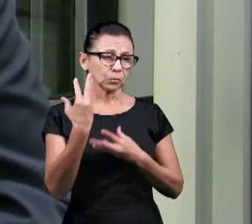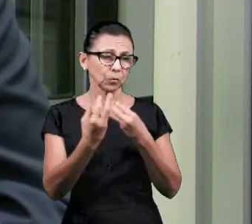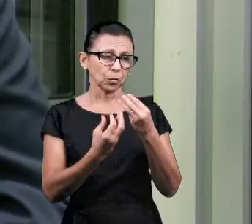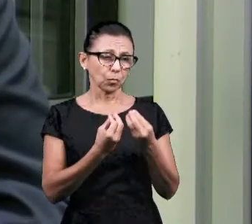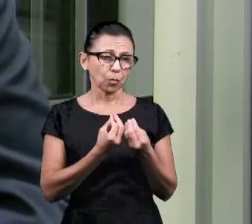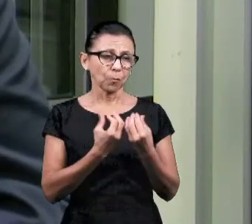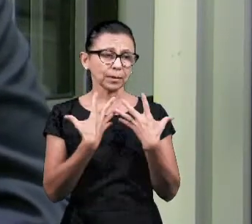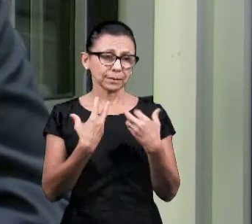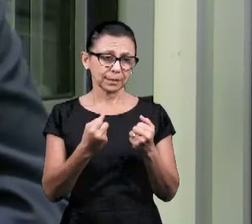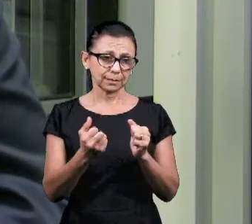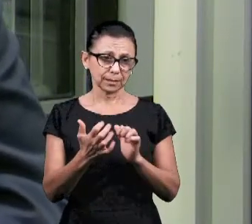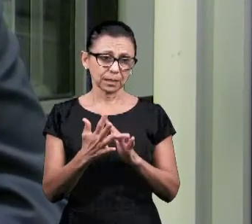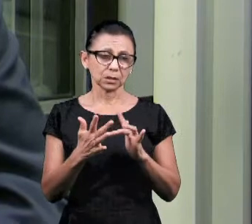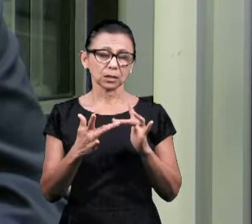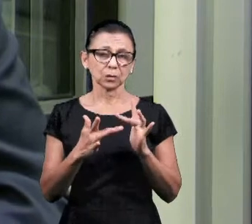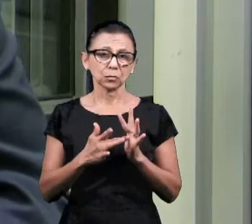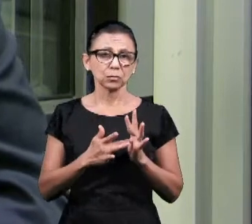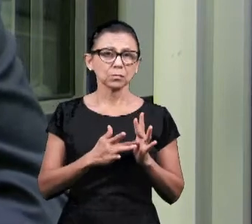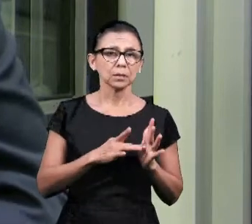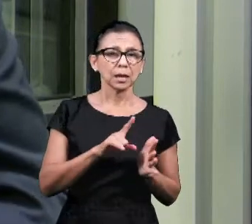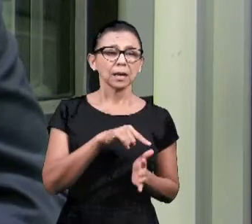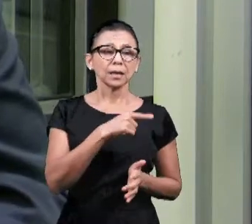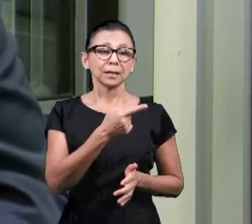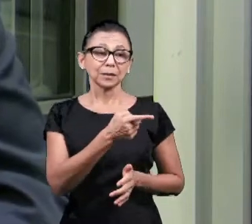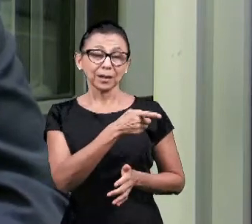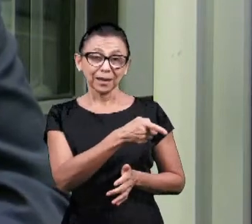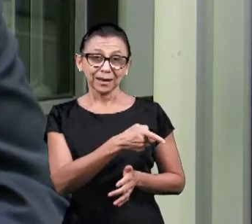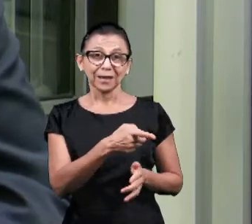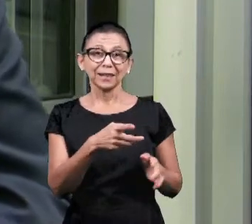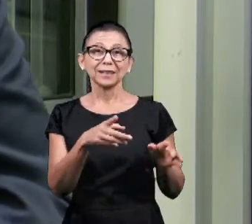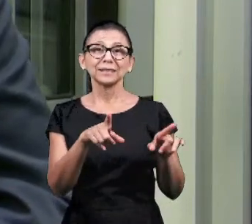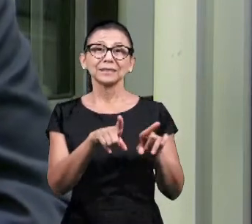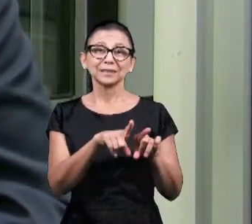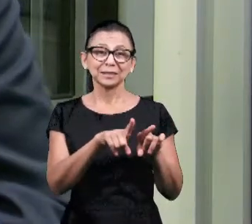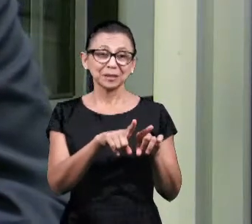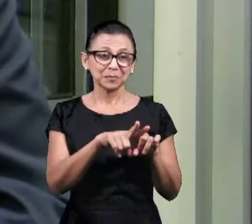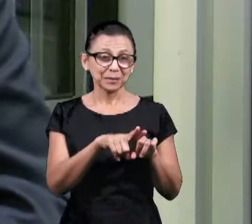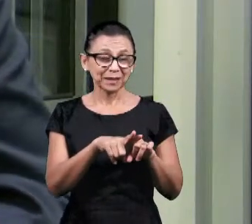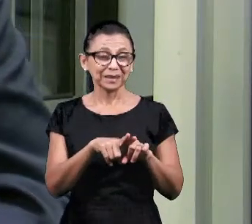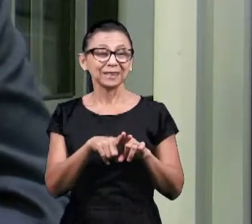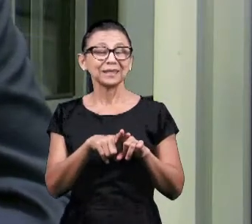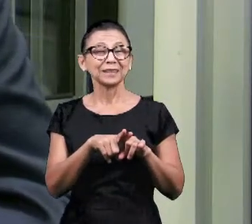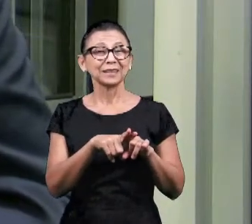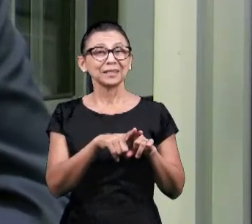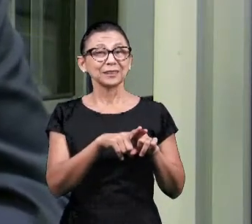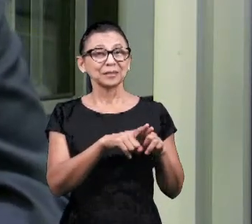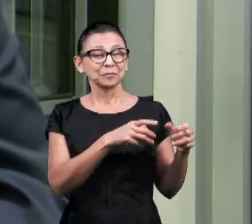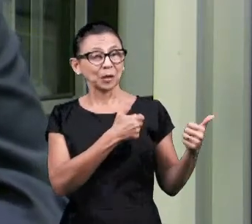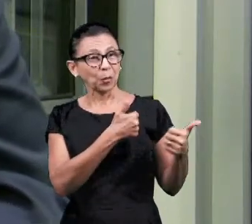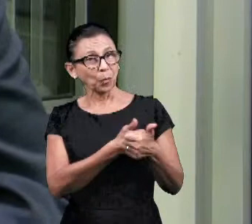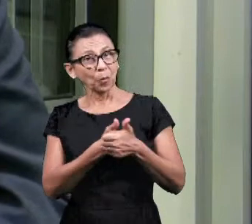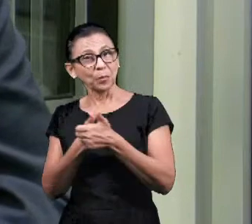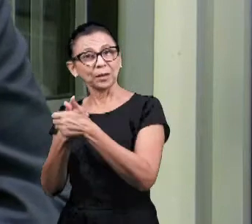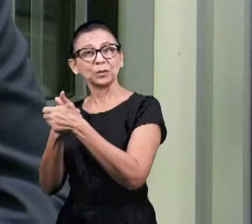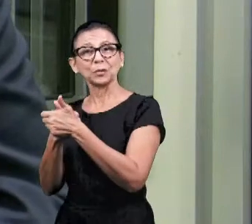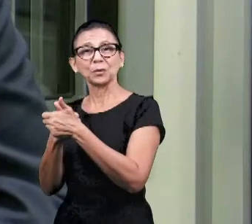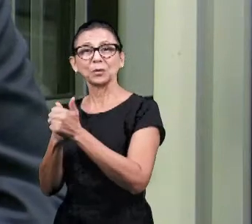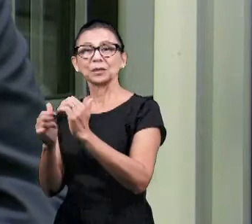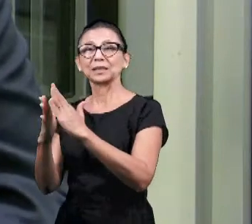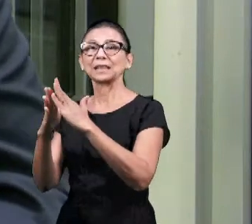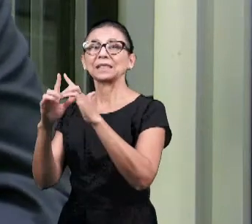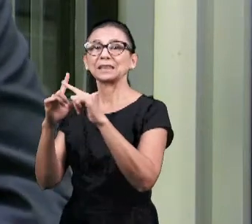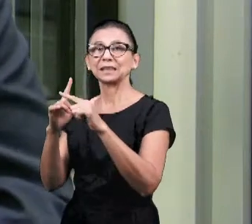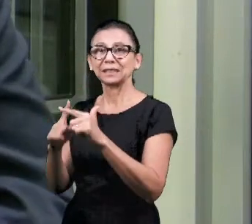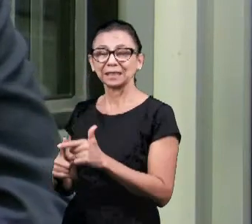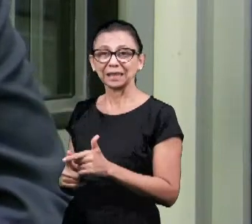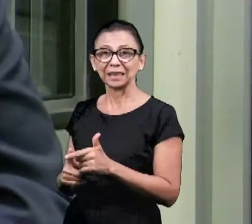ele começou a ir para a igreja também, e a gente começou a caminhar juntos. Ele se converteu. Quando ele partiu para o Senhor, ele já